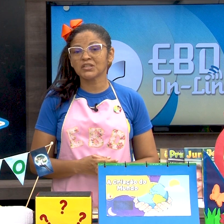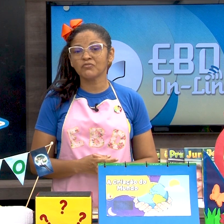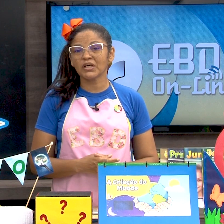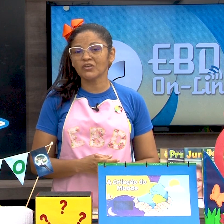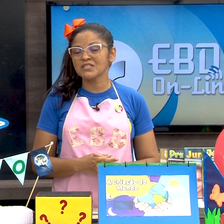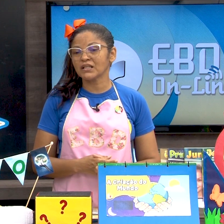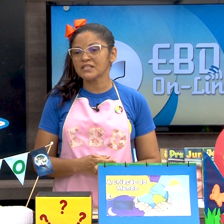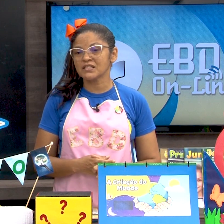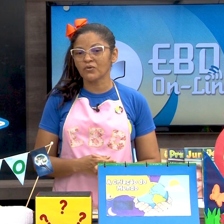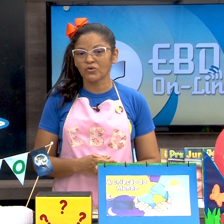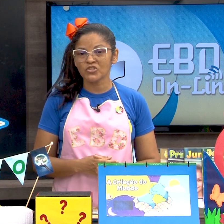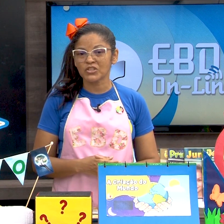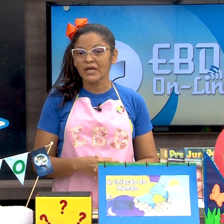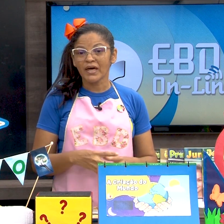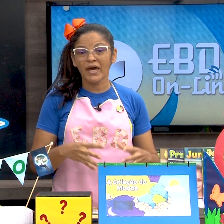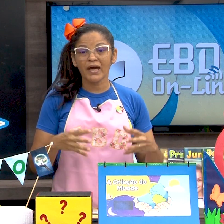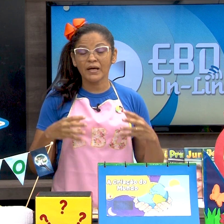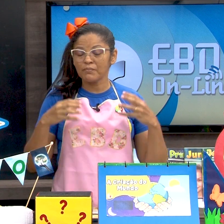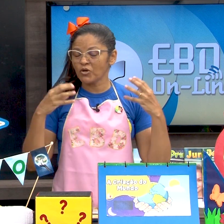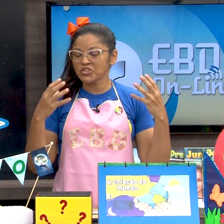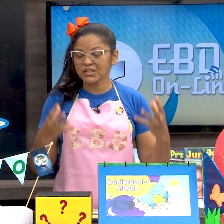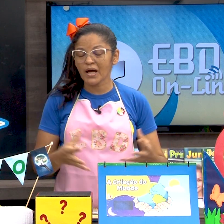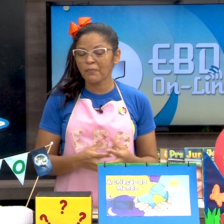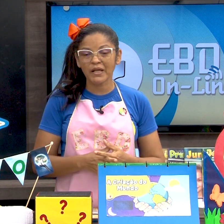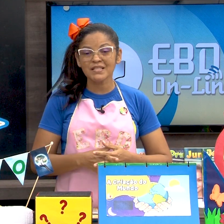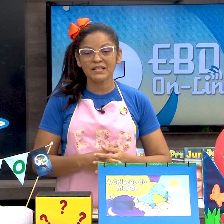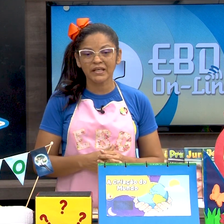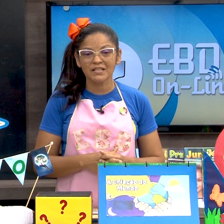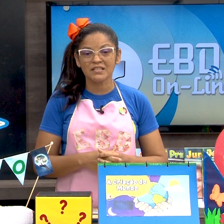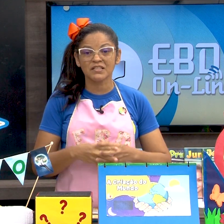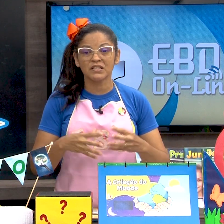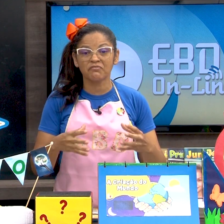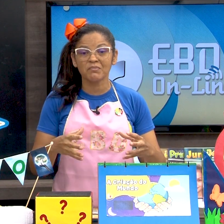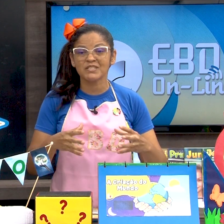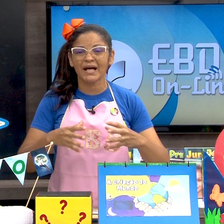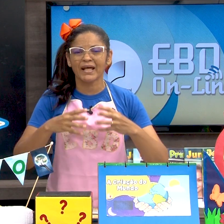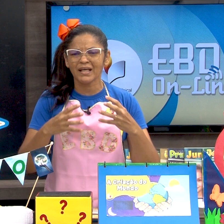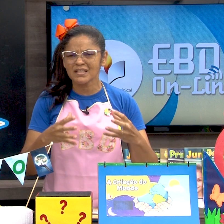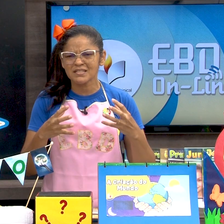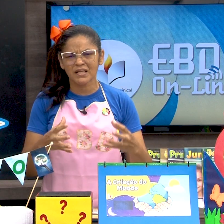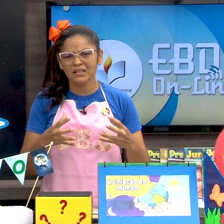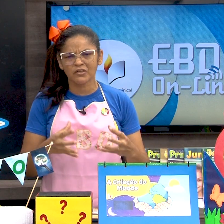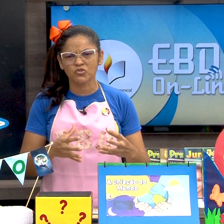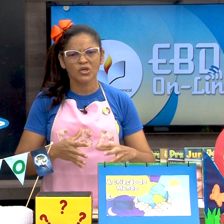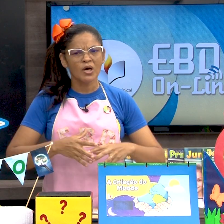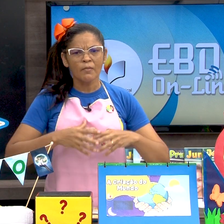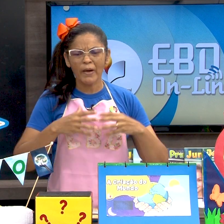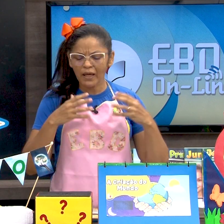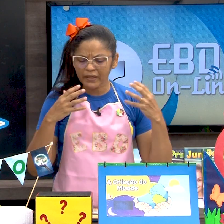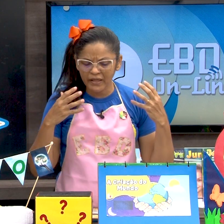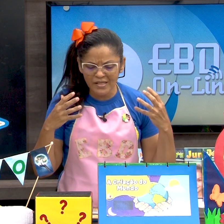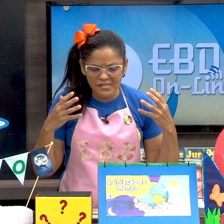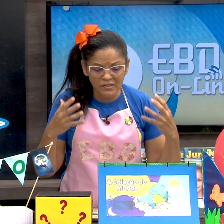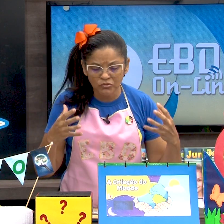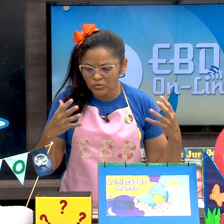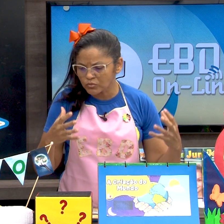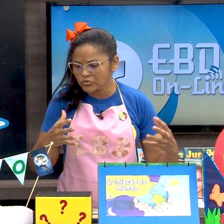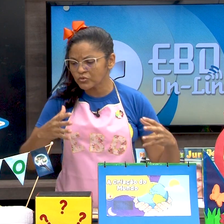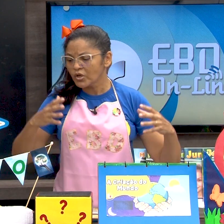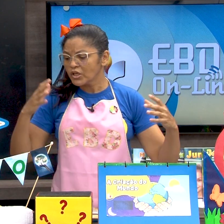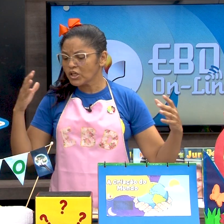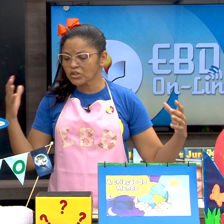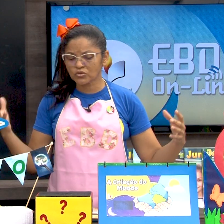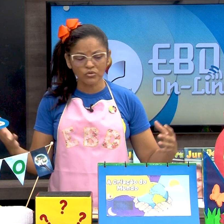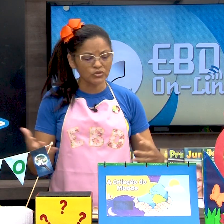o objetivo da nossa lição hoje é mostrar para as crianças que devemos agradecer a Deus pela criação do